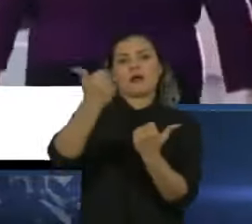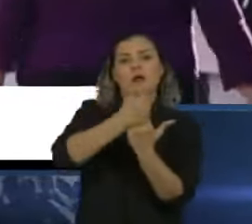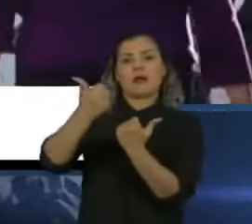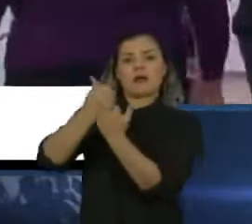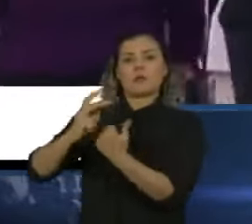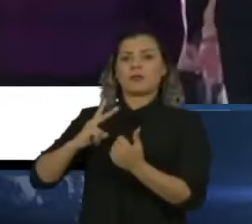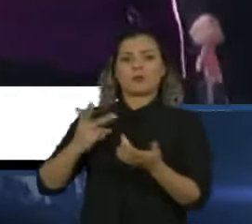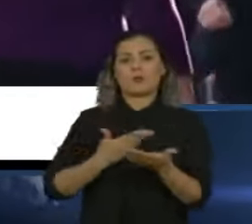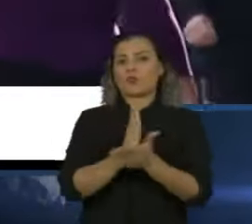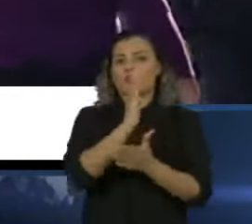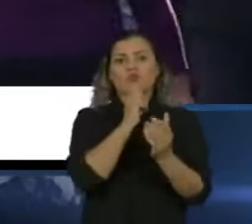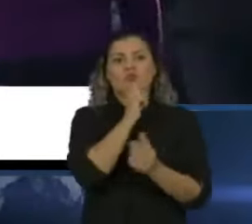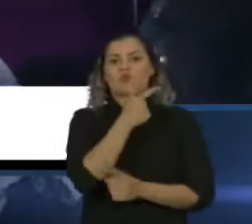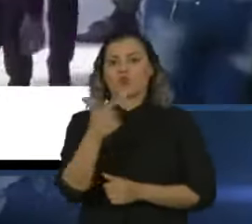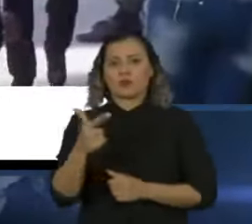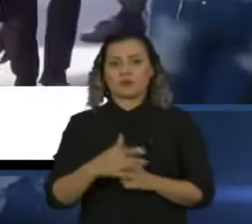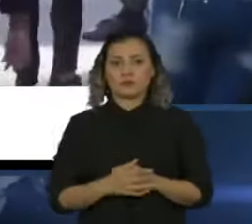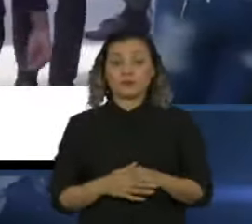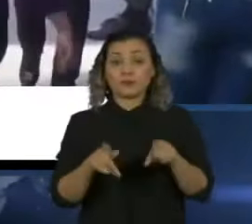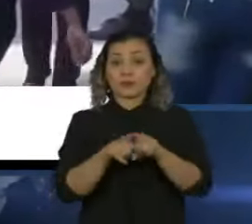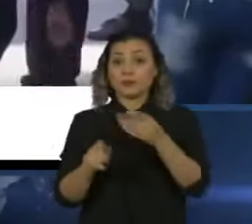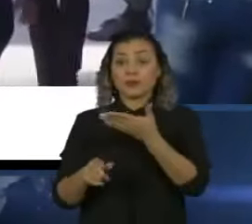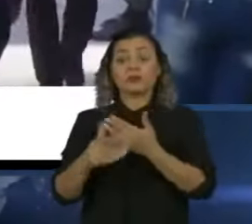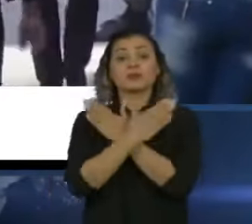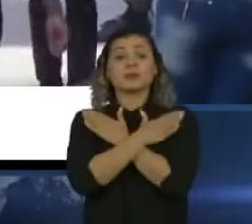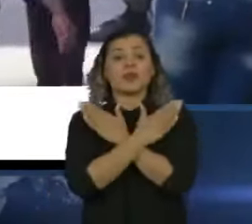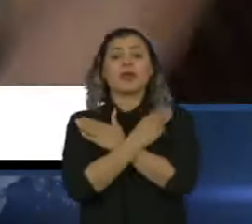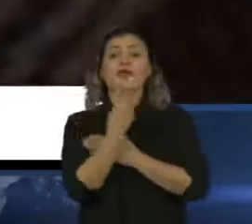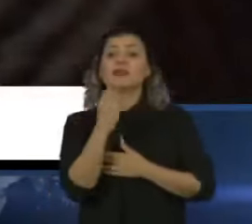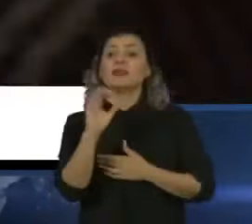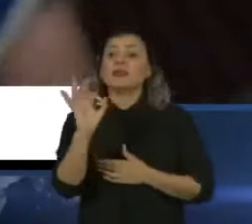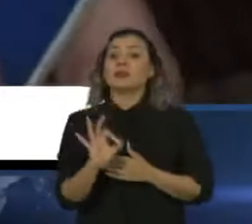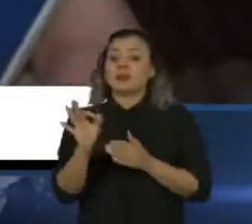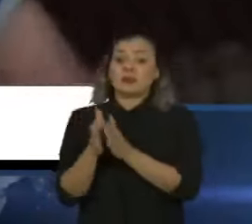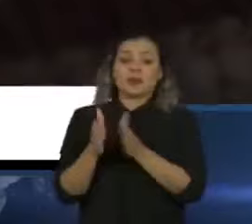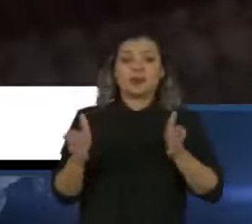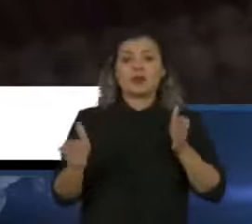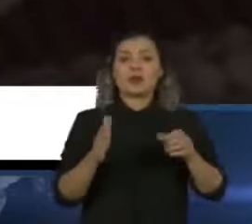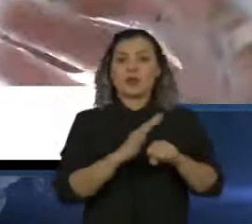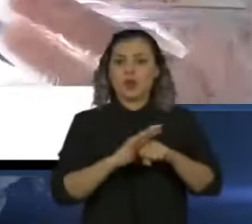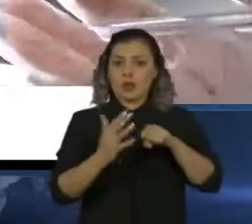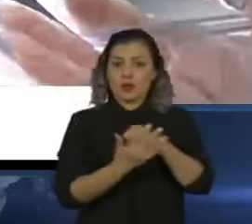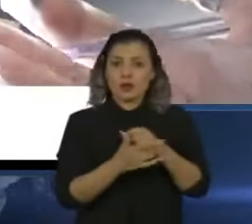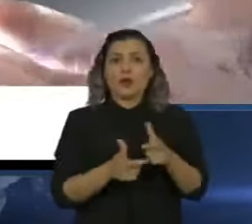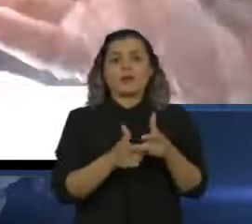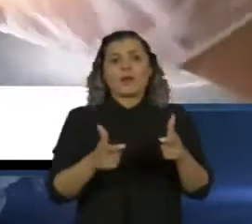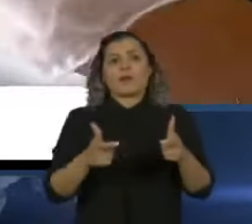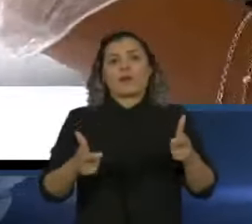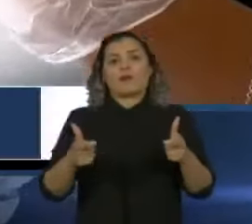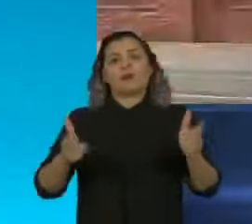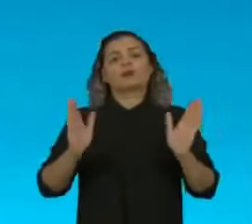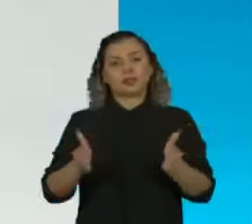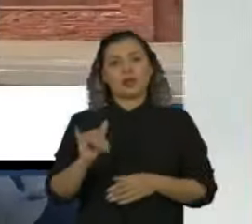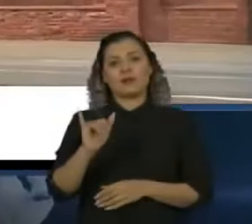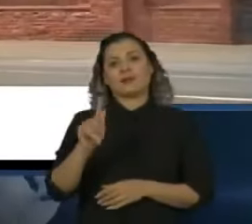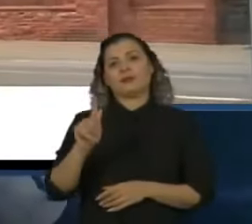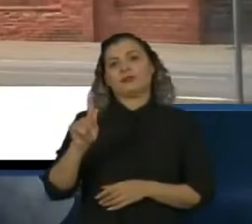O número de brasileiros desempregados cresceu mais de 30% durante a pandemia de Covid-19, segundo o